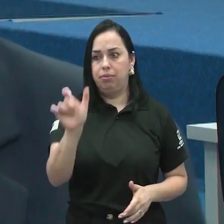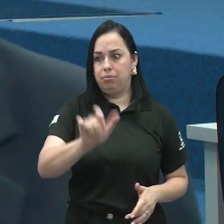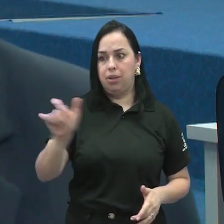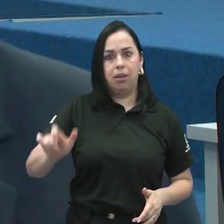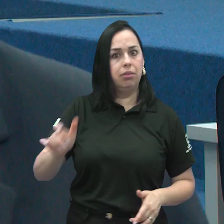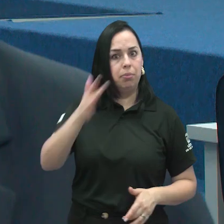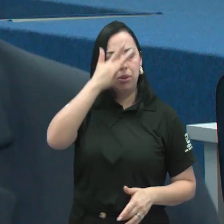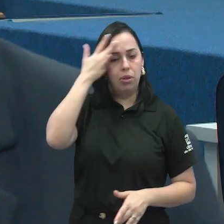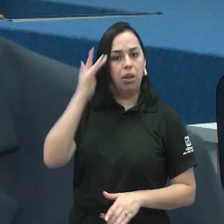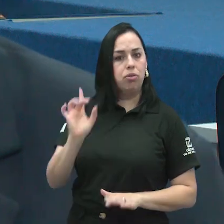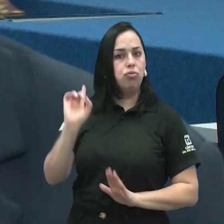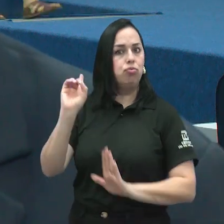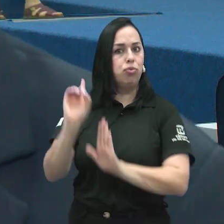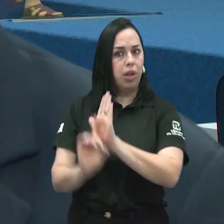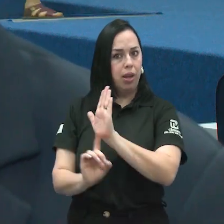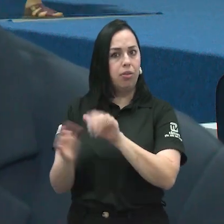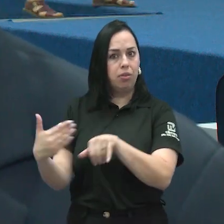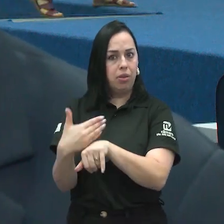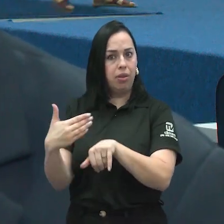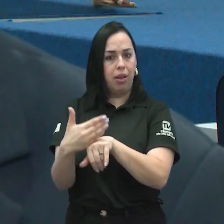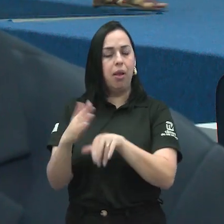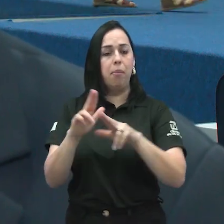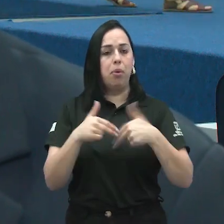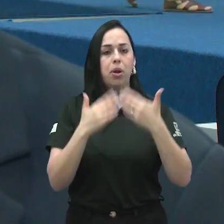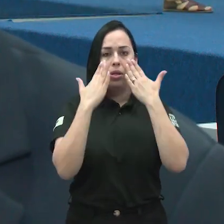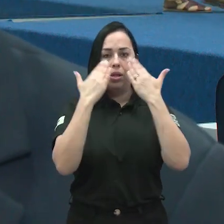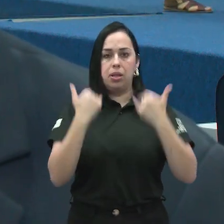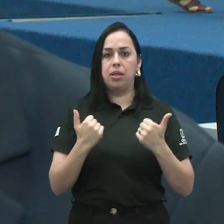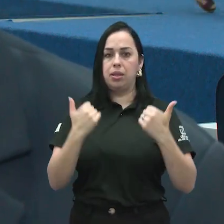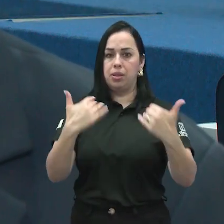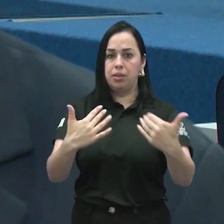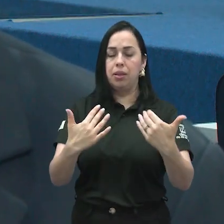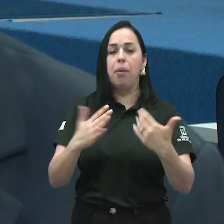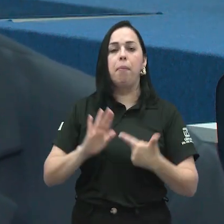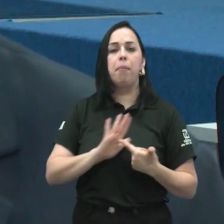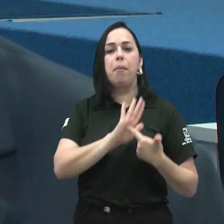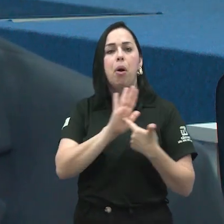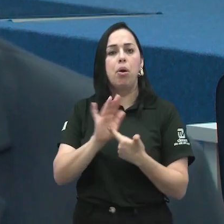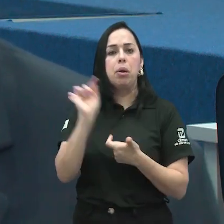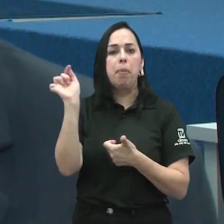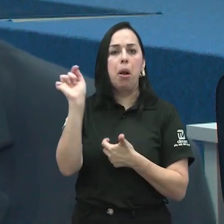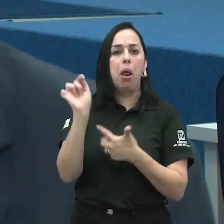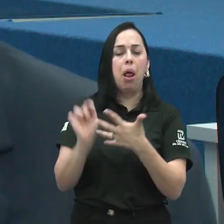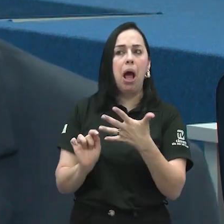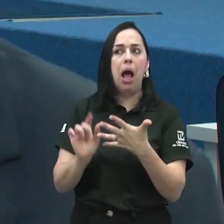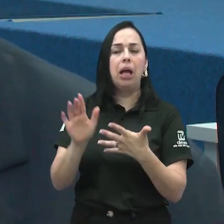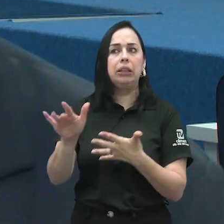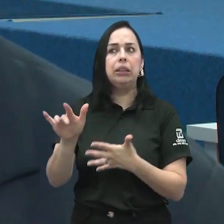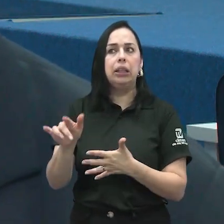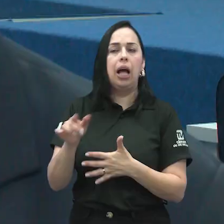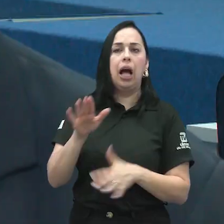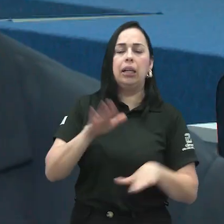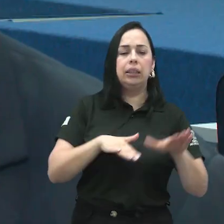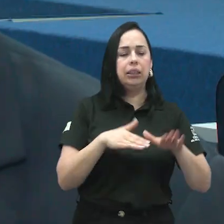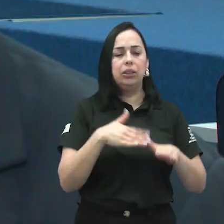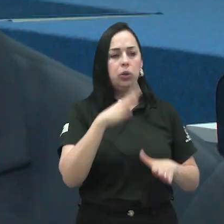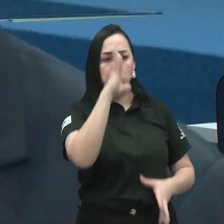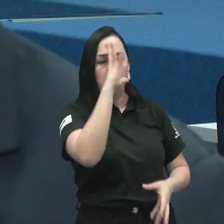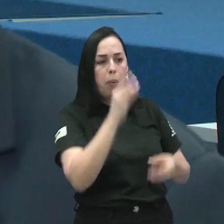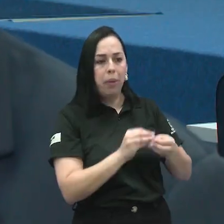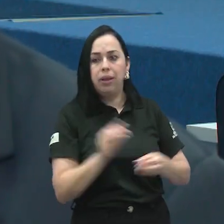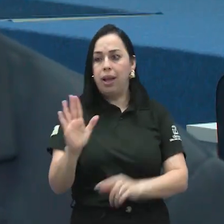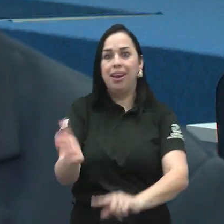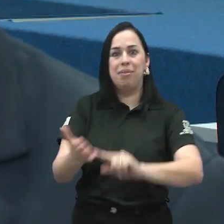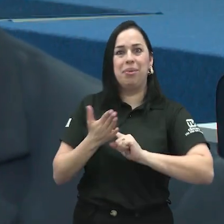que o cidadão tem de participar, então uma audiência pública ela também traz, muitas vezes, coisas que talvez você não está ouvindo,